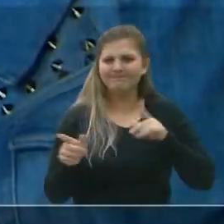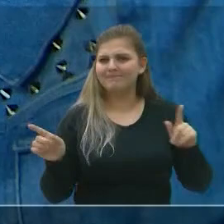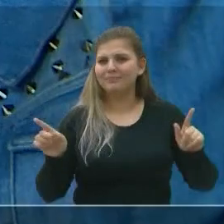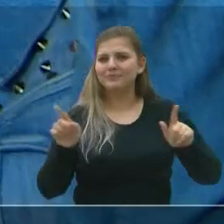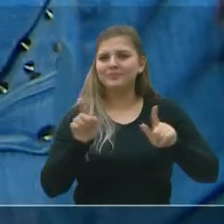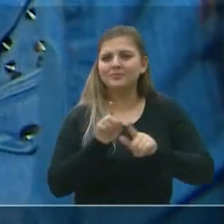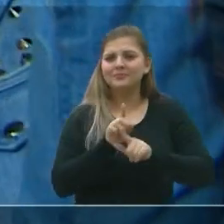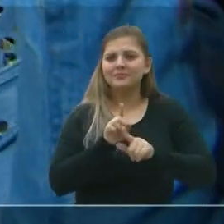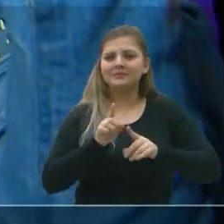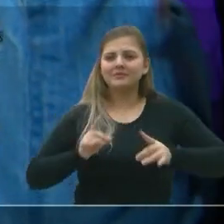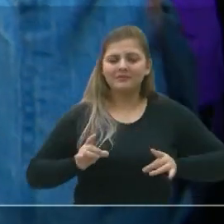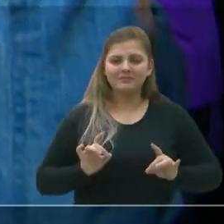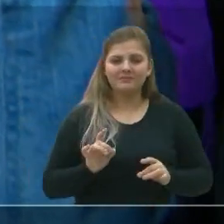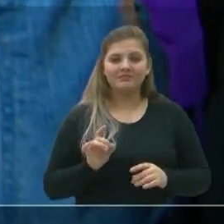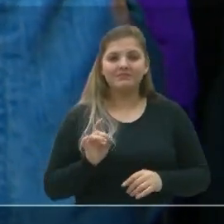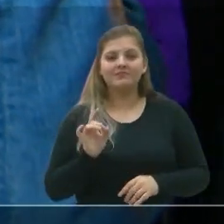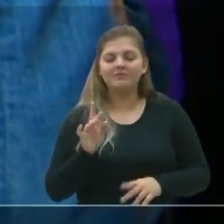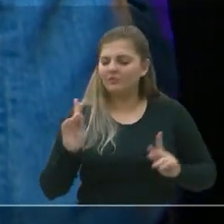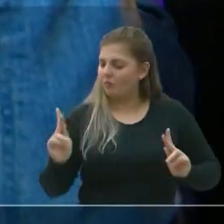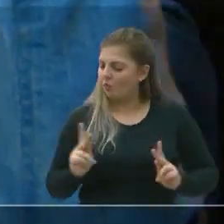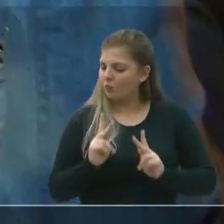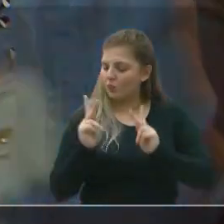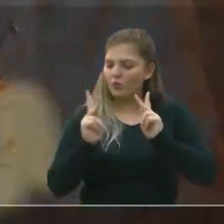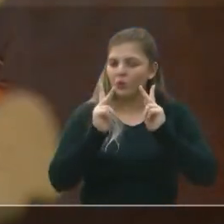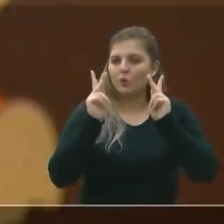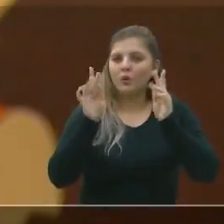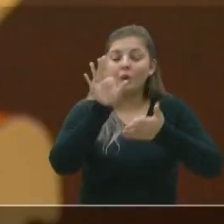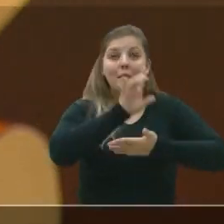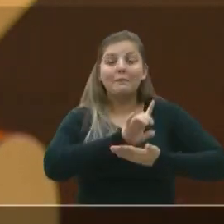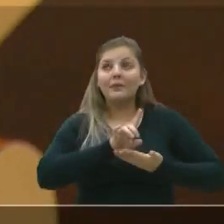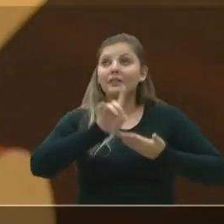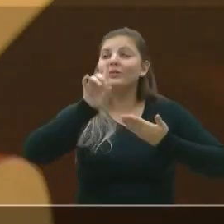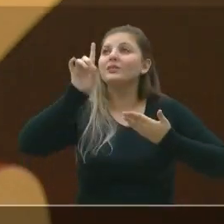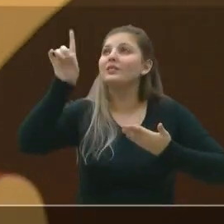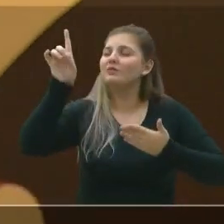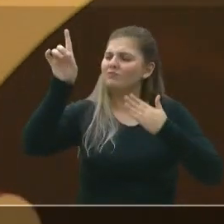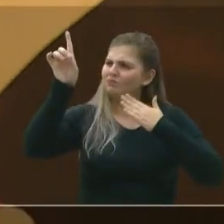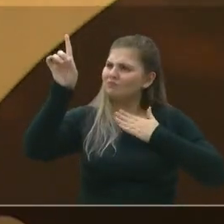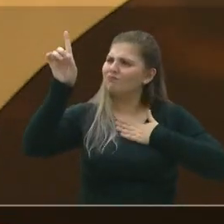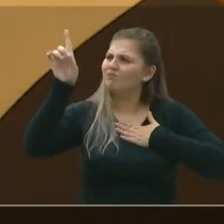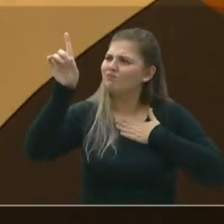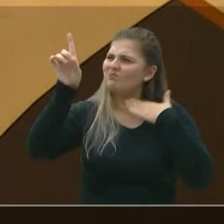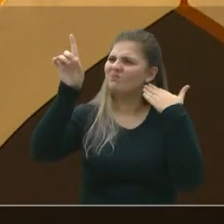batalhas. Oh, meu Deus.